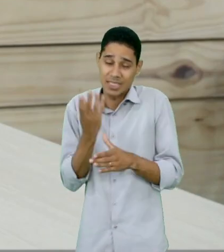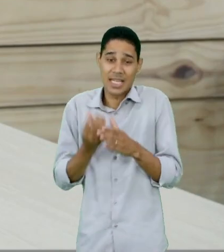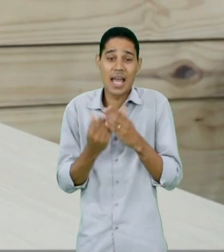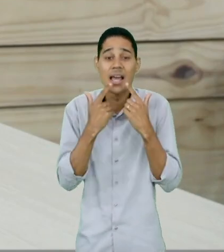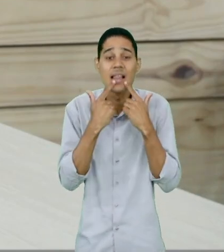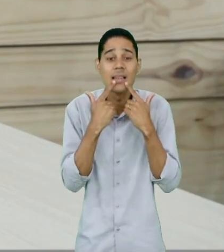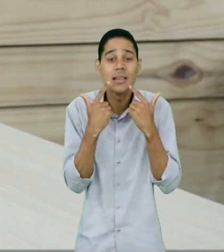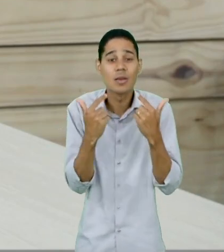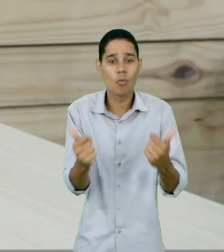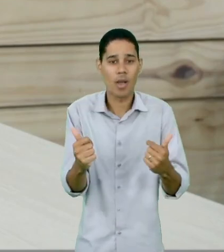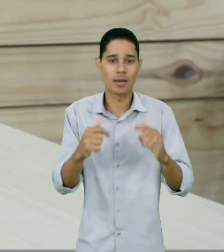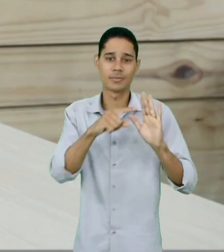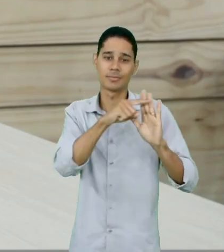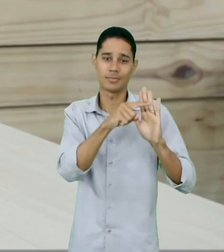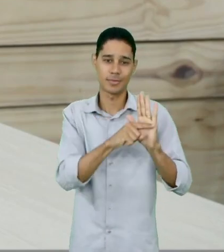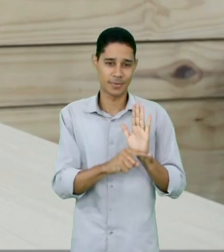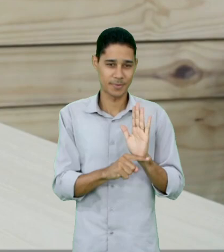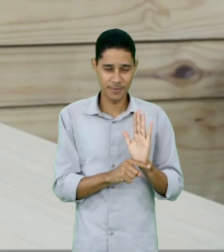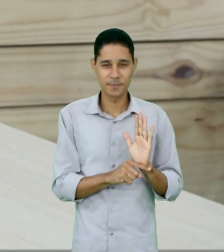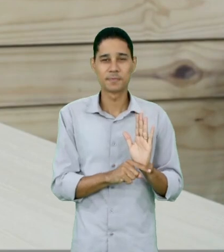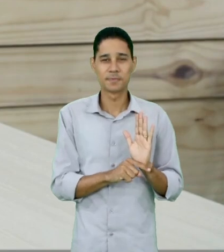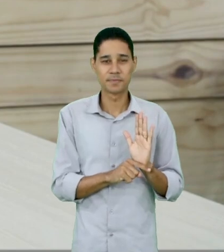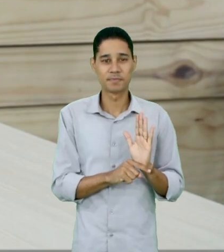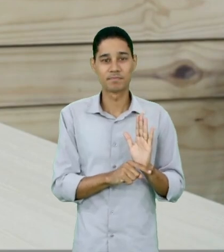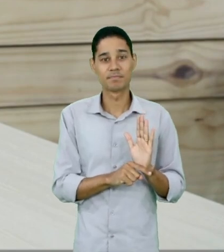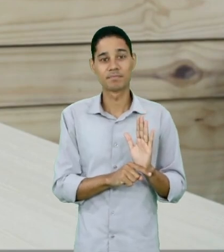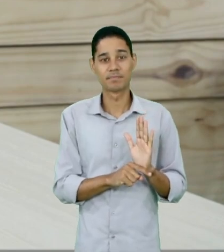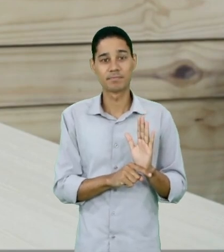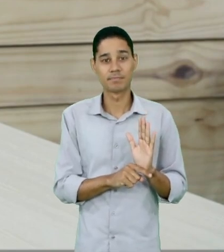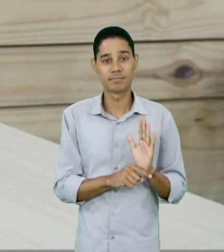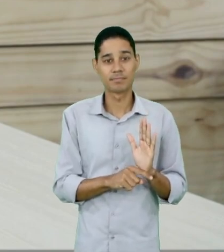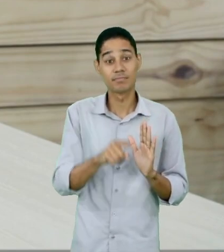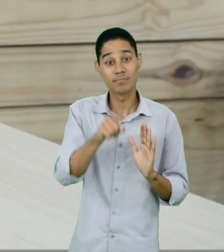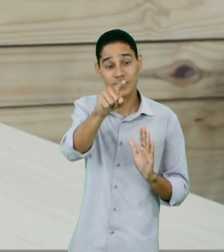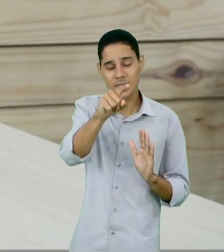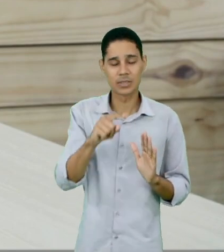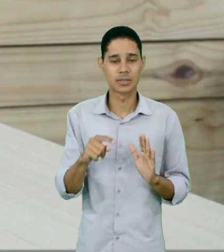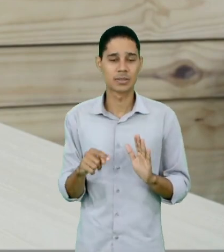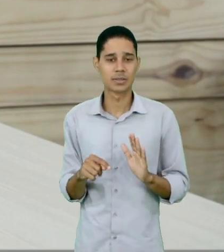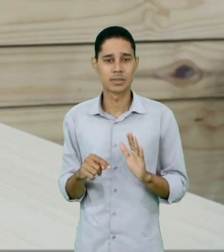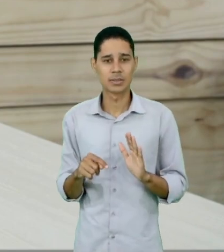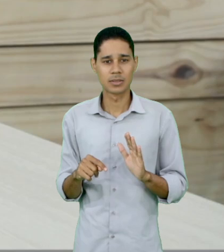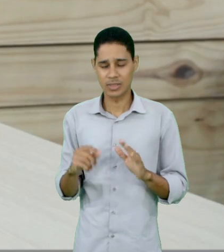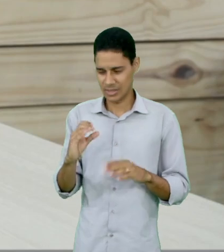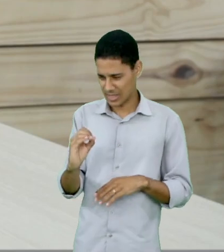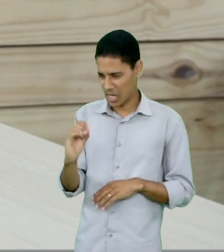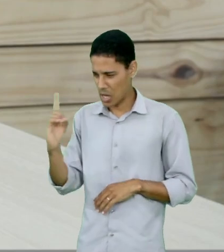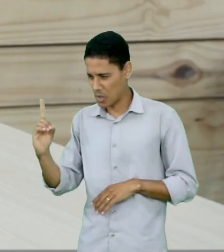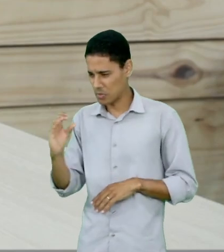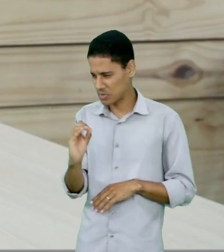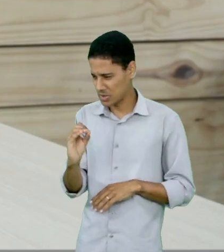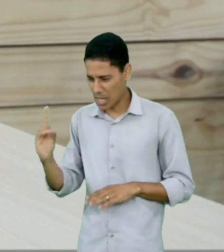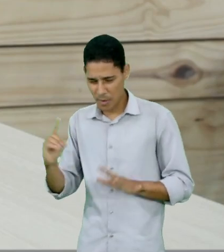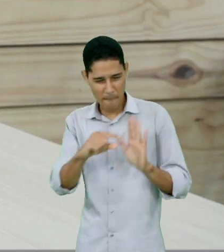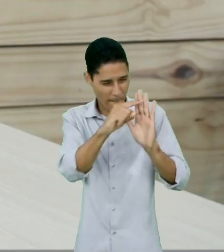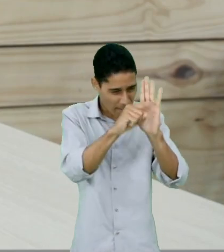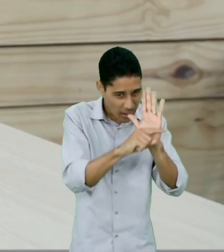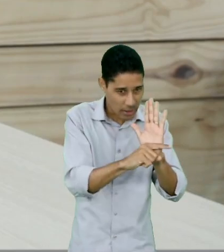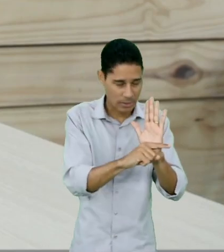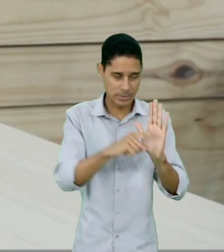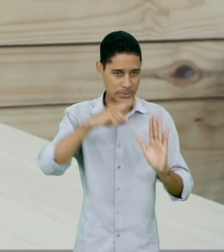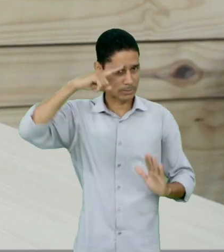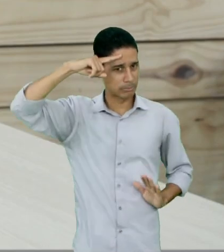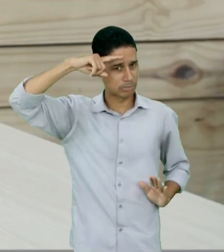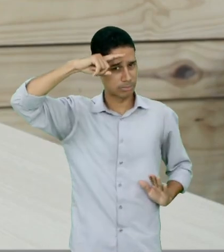programação, certo? Imagine você programar através de zeros e uns. É complicado. Já foi assim um